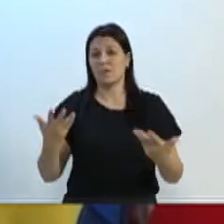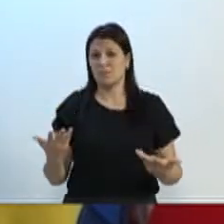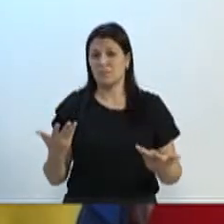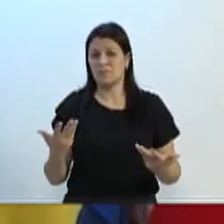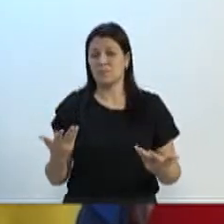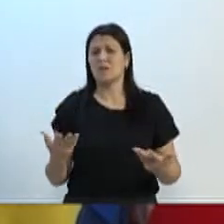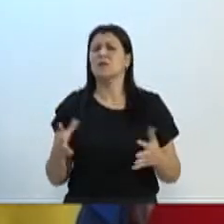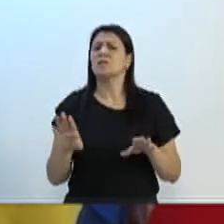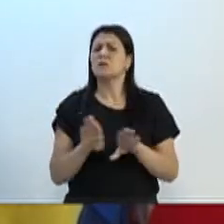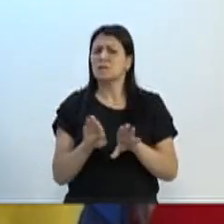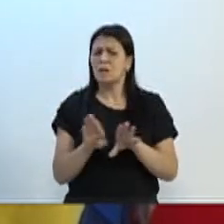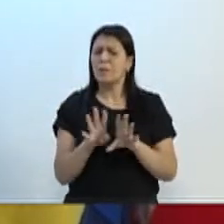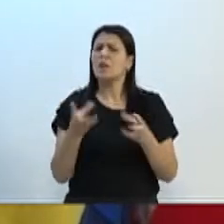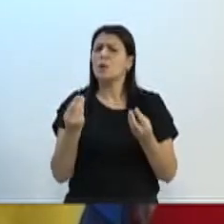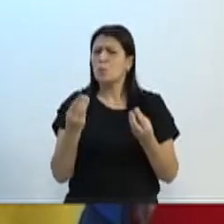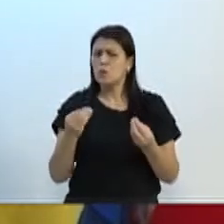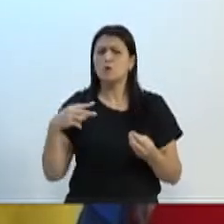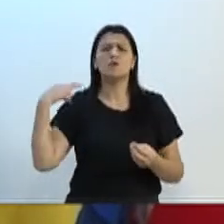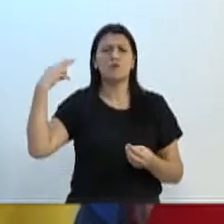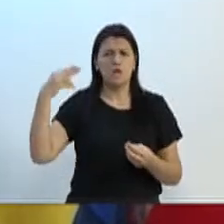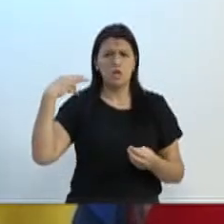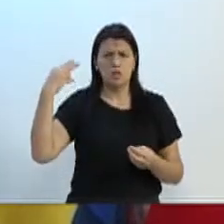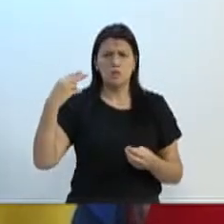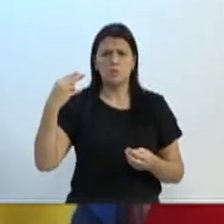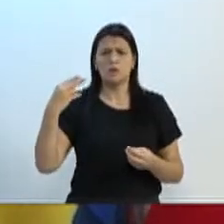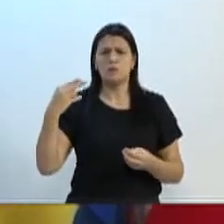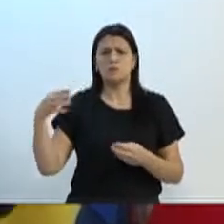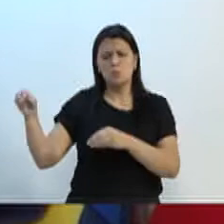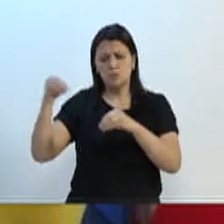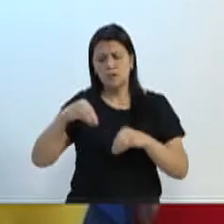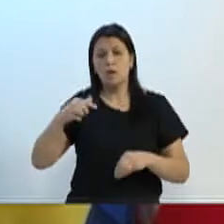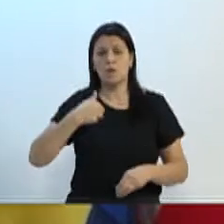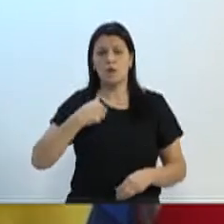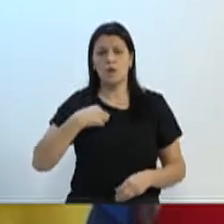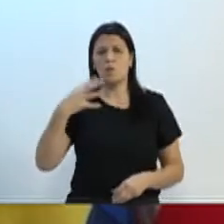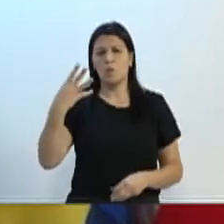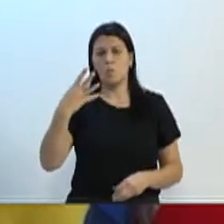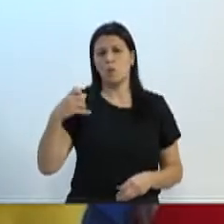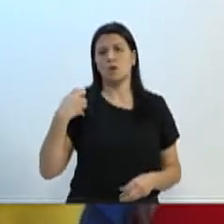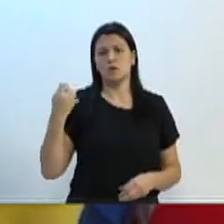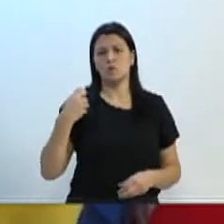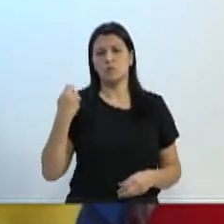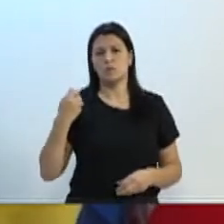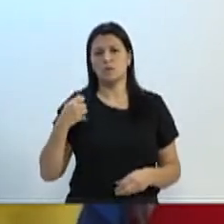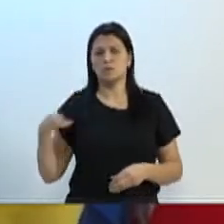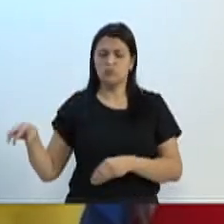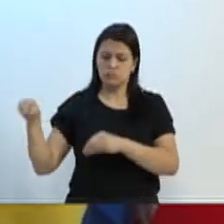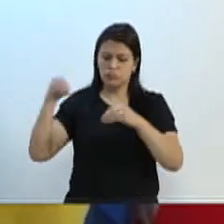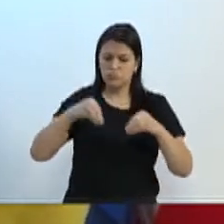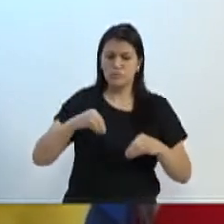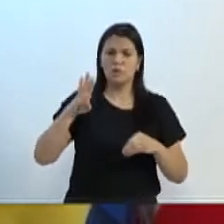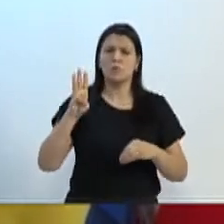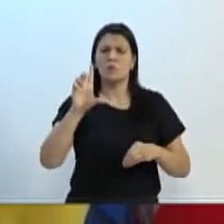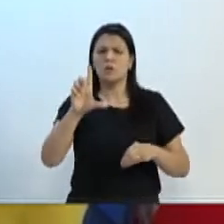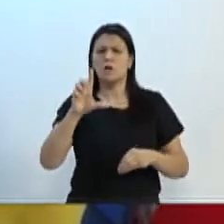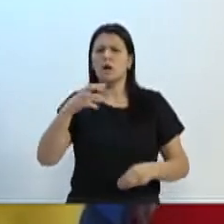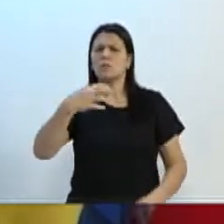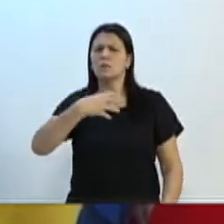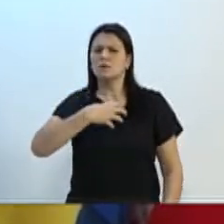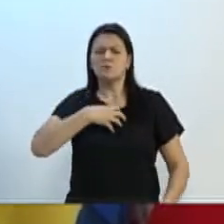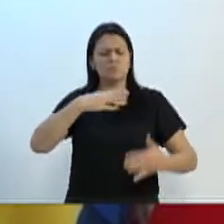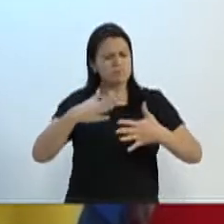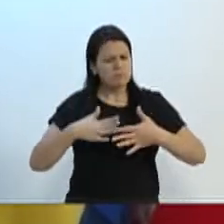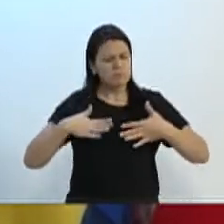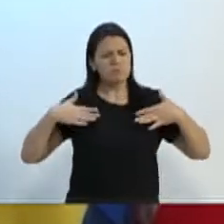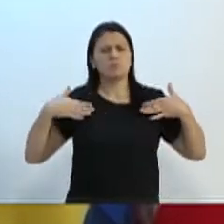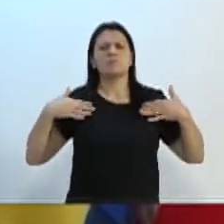muitos parlamentares. Eu vim aqui, vereadorinhas, com 4 anos para essa cidade, fui adotado com imenso carinho e tenho muito orgulho de estar aqui nessa tribuna